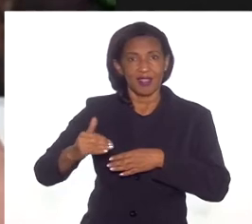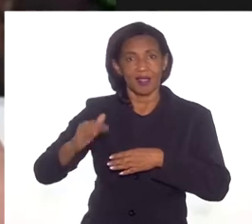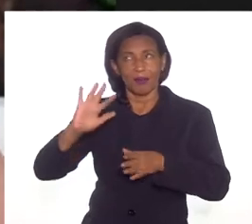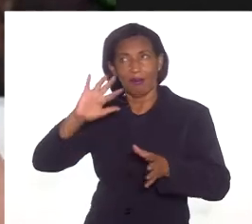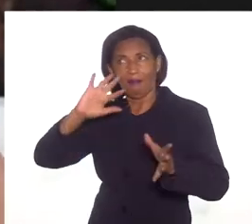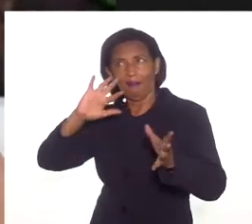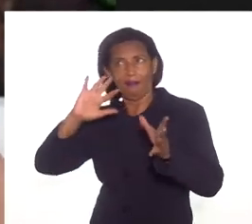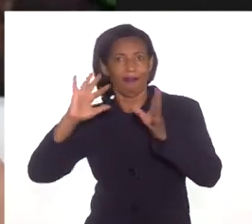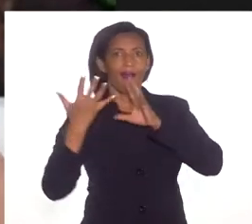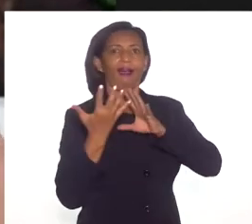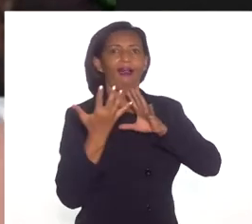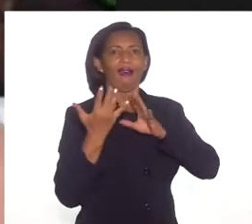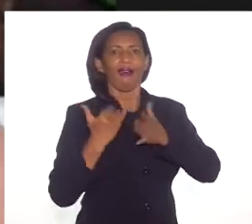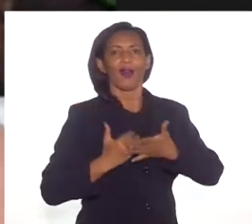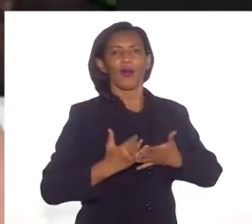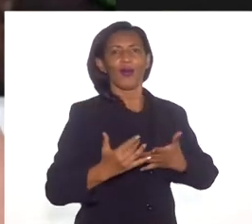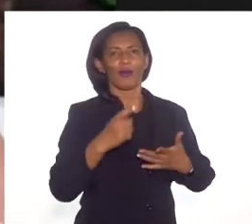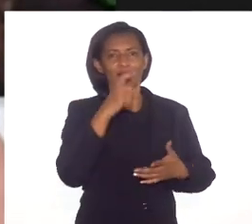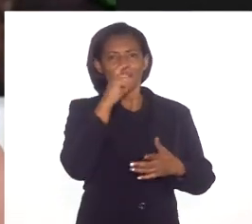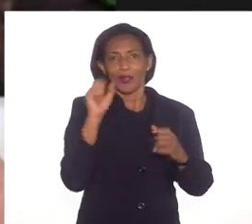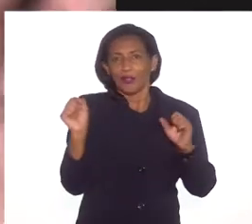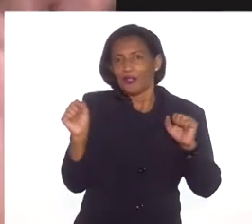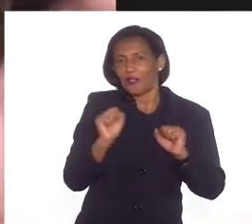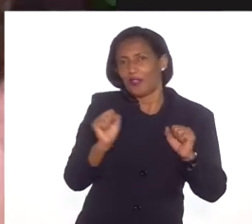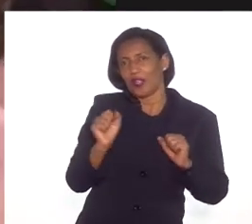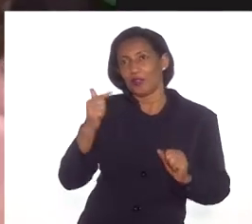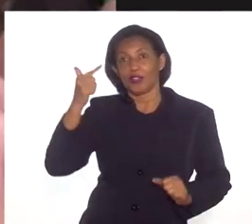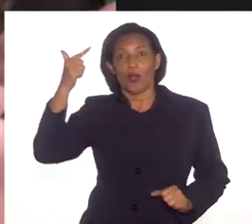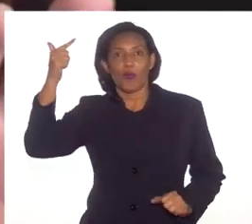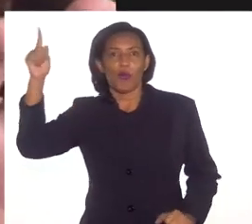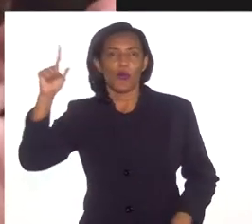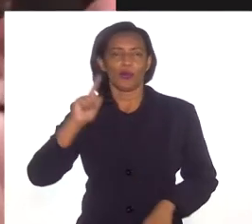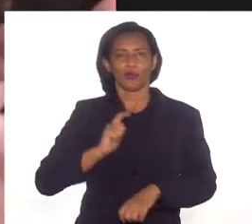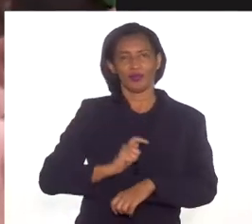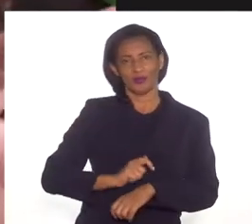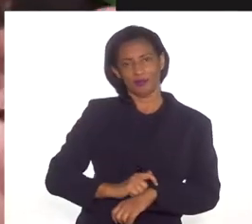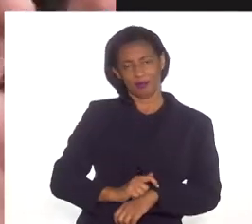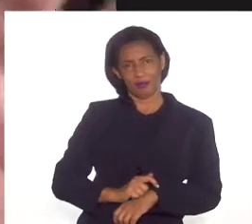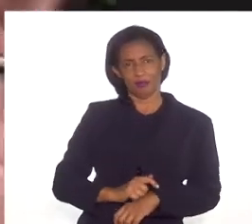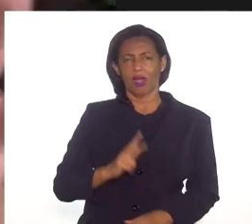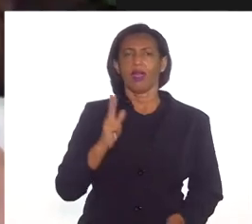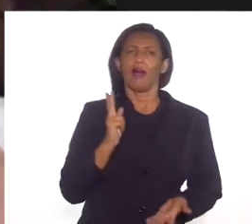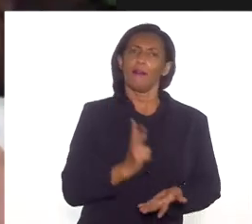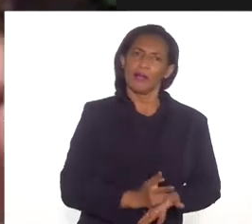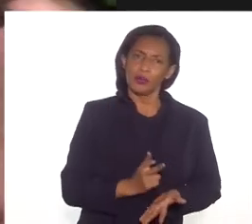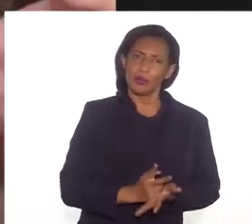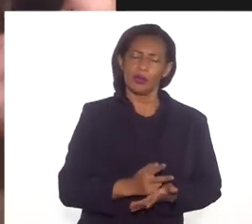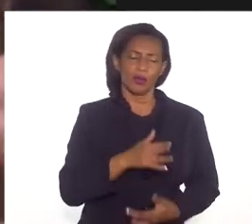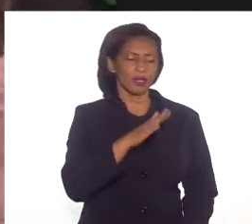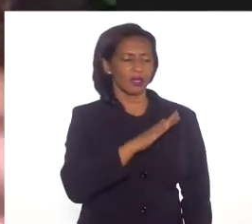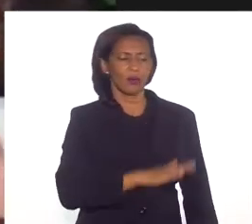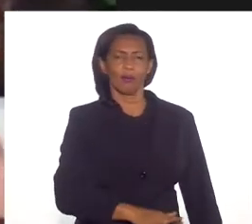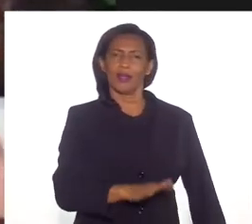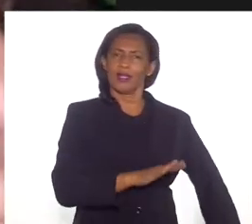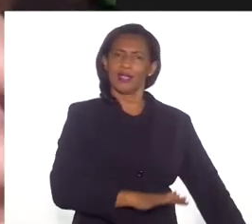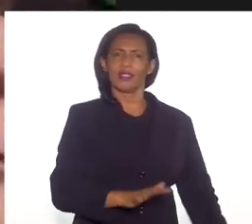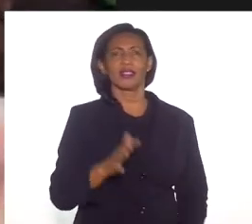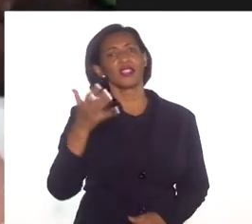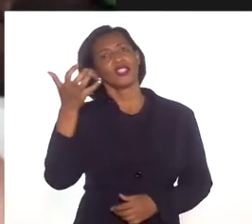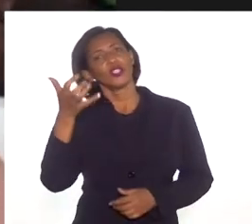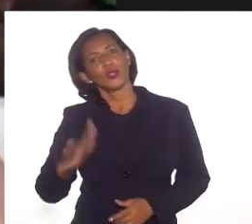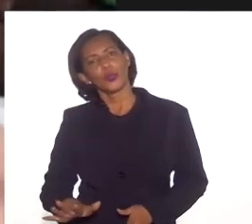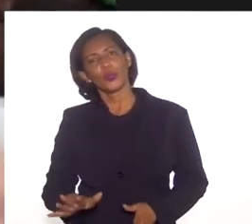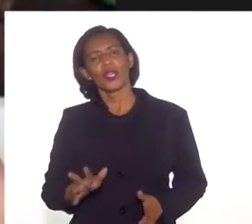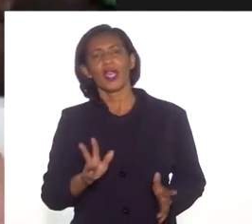e passa a ser inverno, mas o inverno já é uma outra realidade, não é mais ser outono. A mesma coisa, para uma criança, a gente não quer